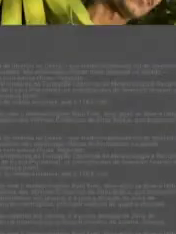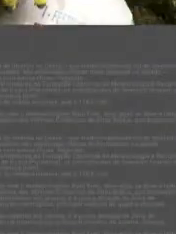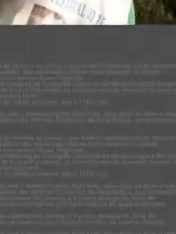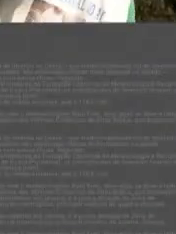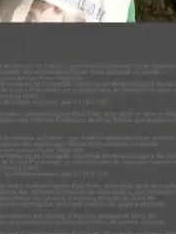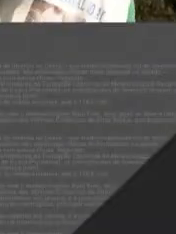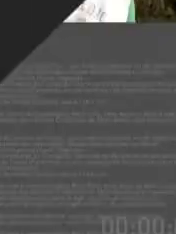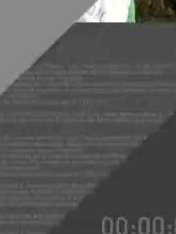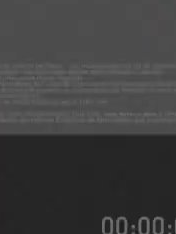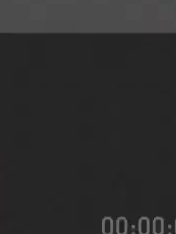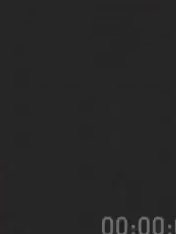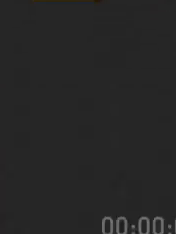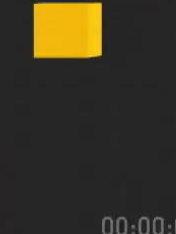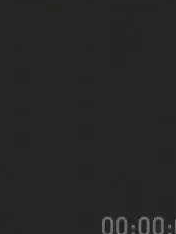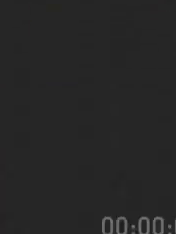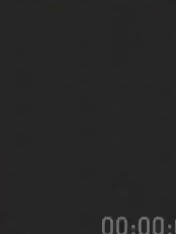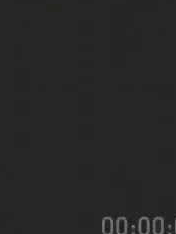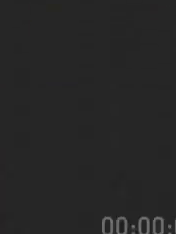a luta